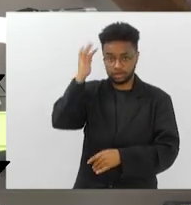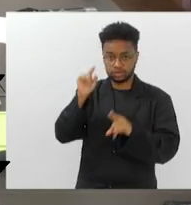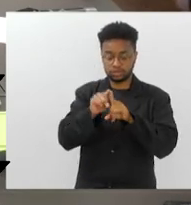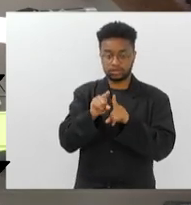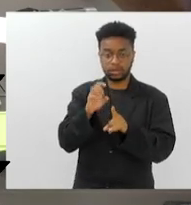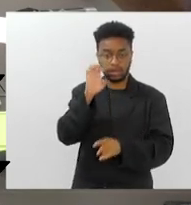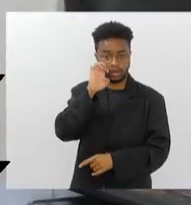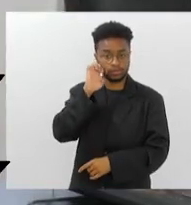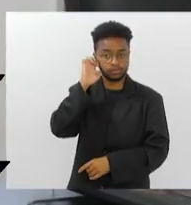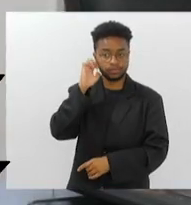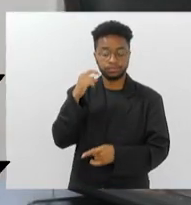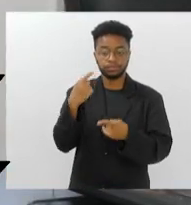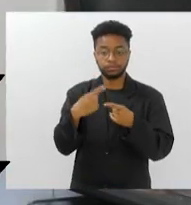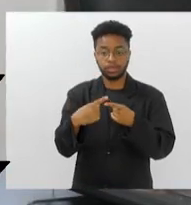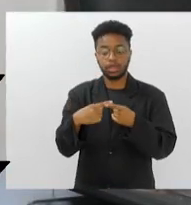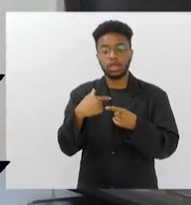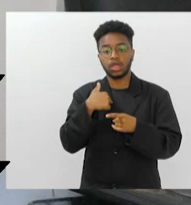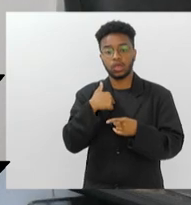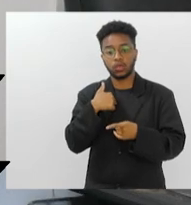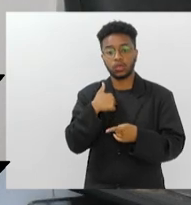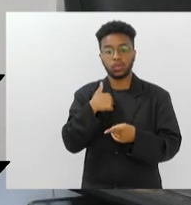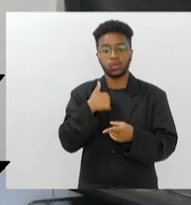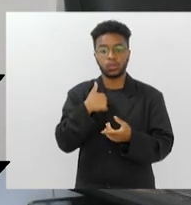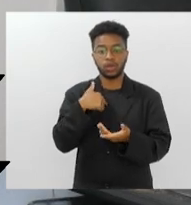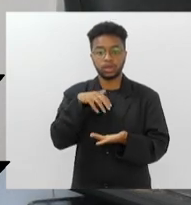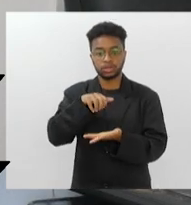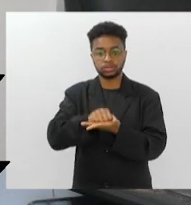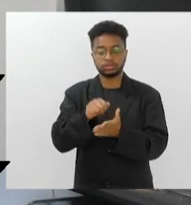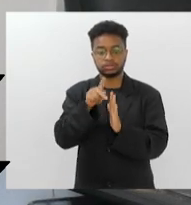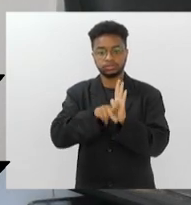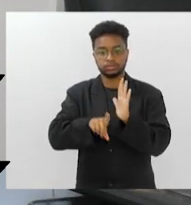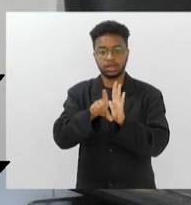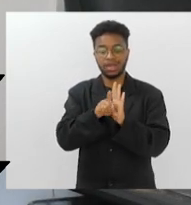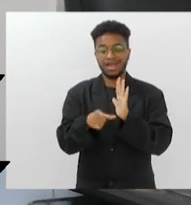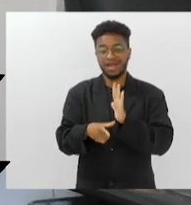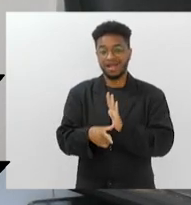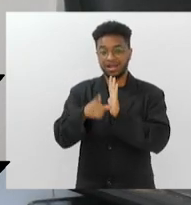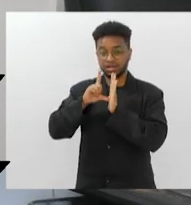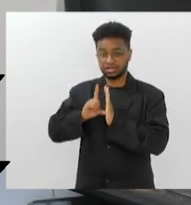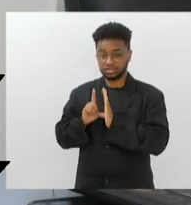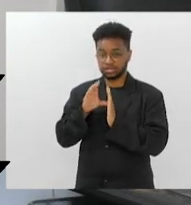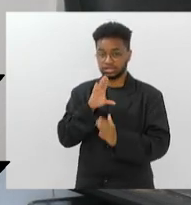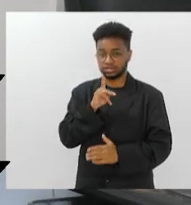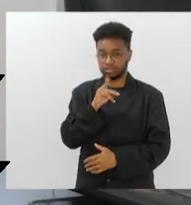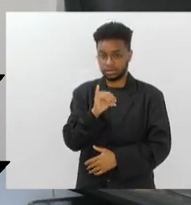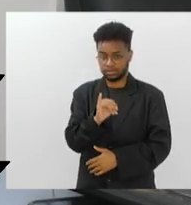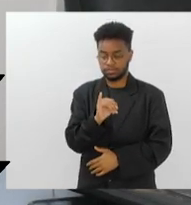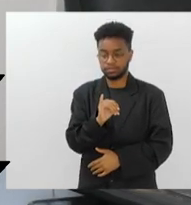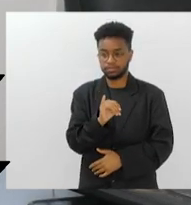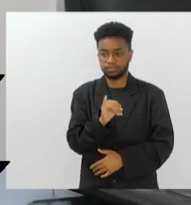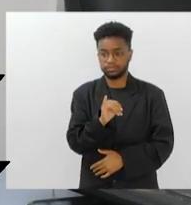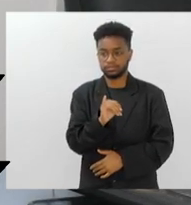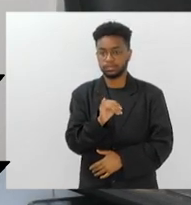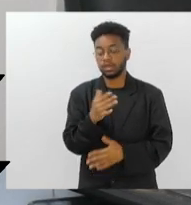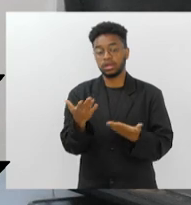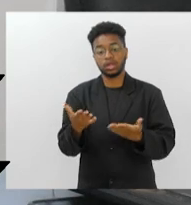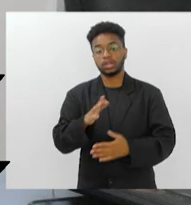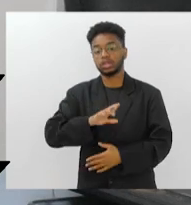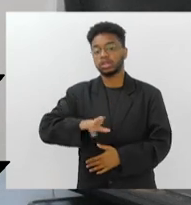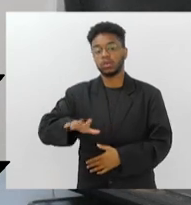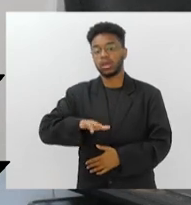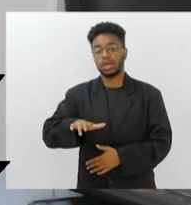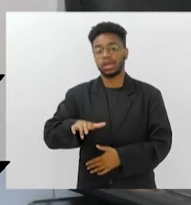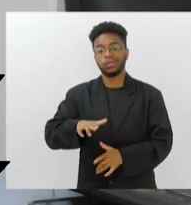que eu eu protocolei essa esse esse PL antes da CPI então não foi